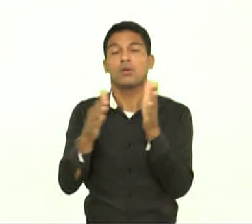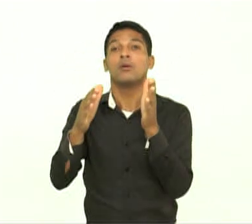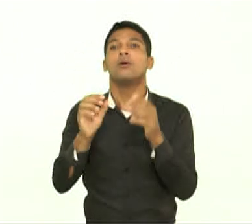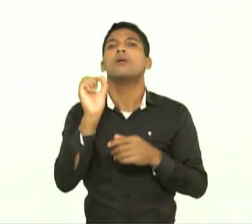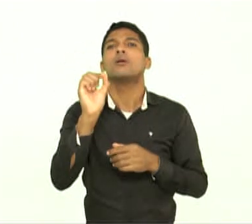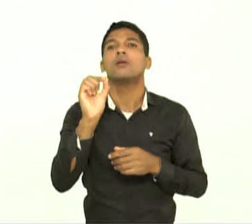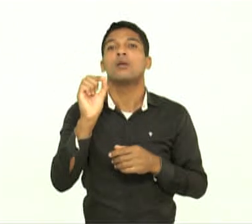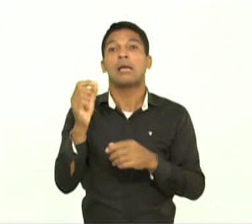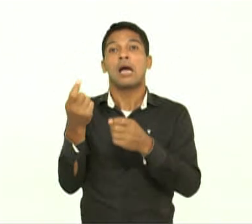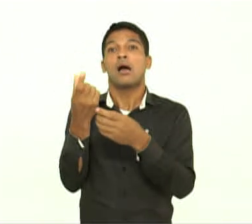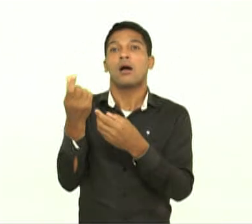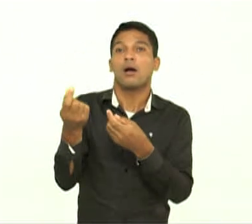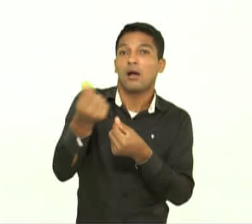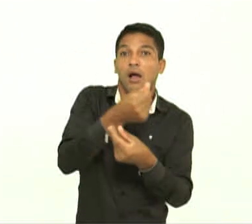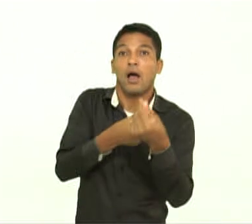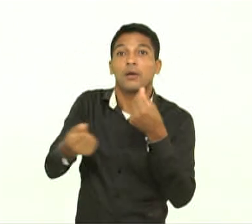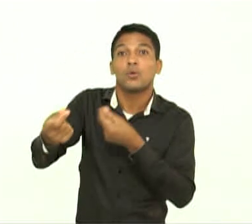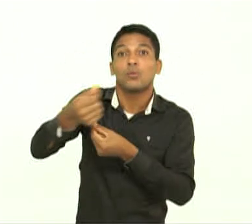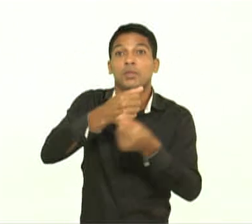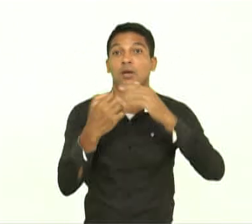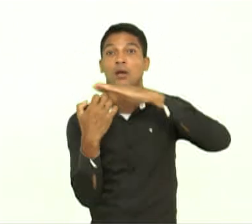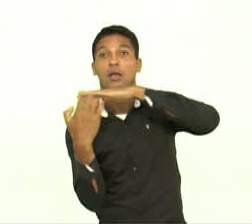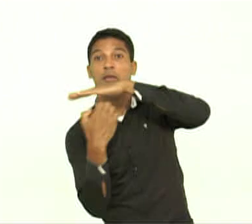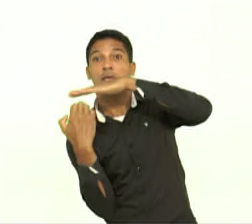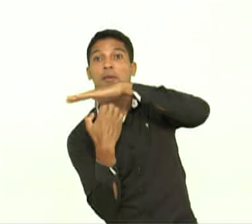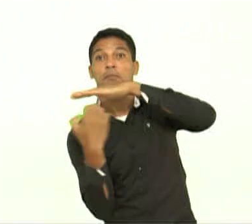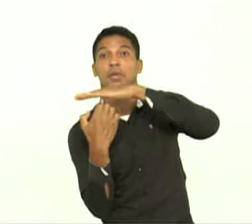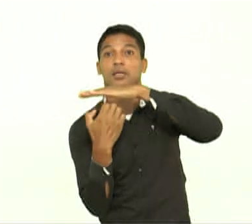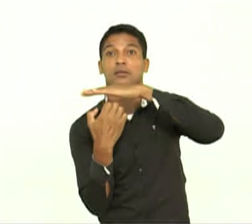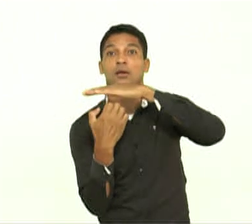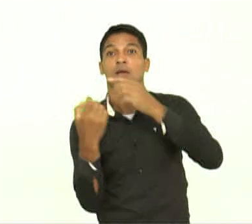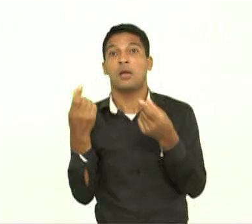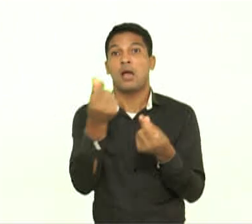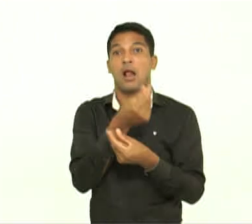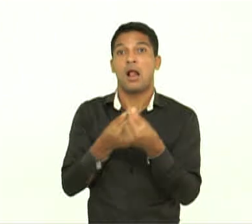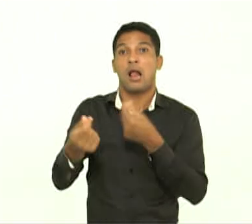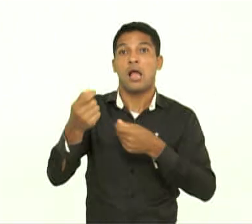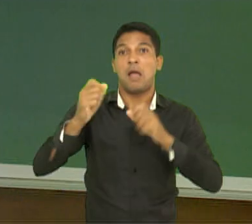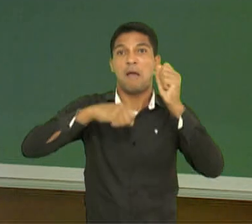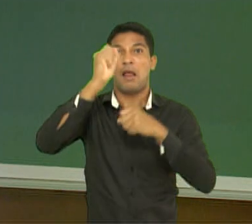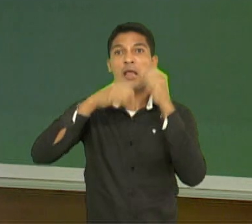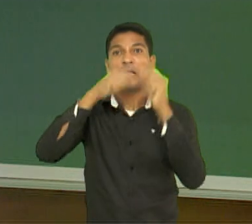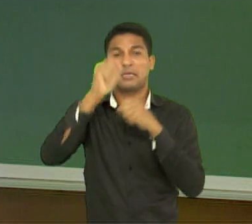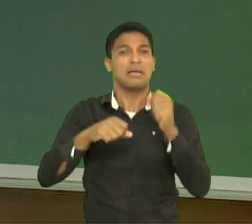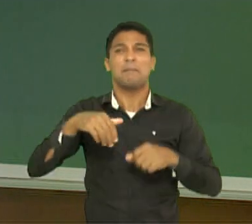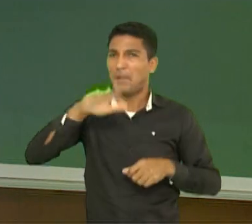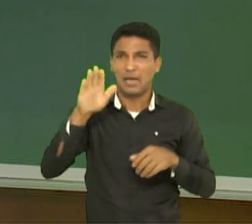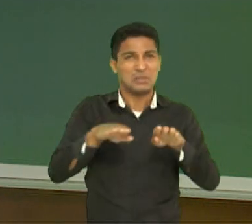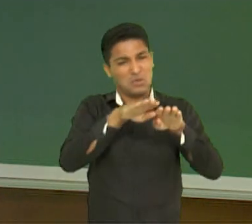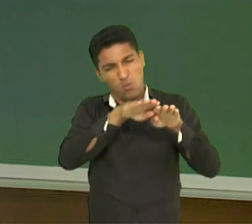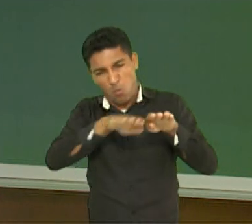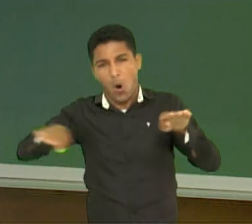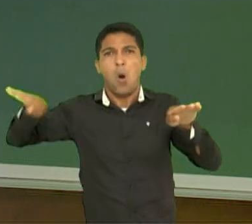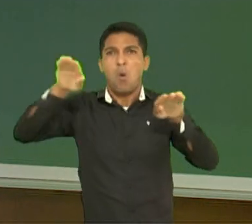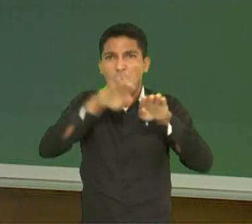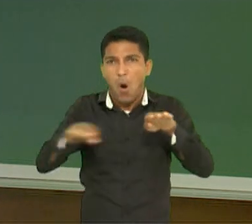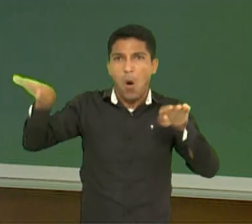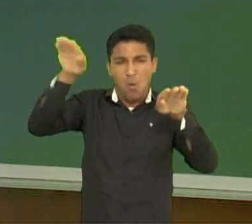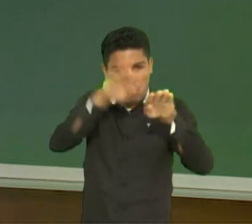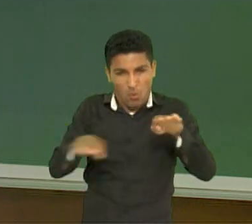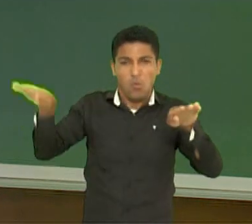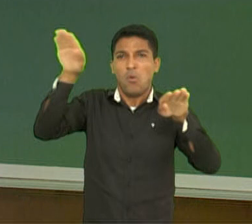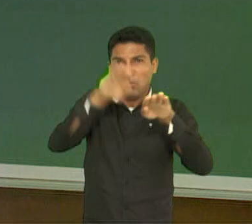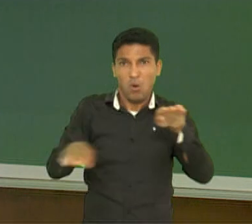econômicos contemporâneos colocam esse aumento de demanda de produção e de consumo de mercadorias. Só que nós temos um